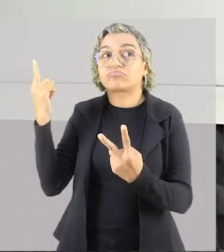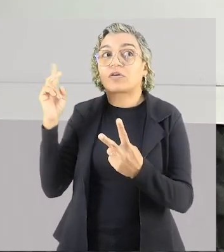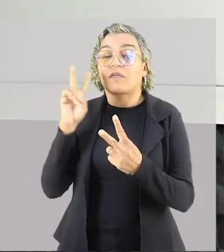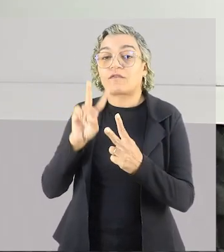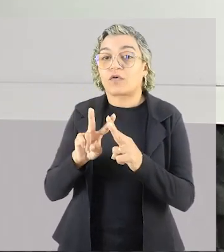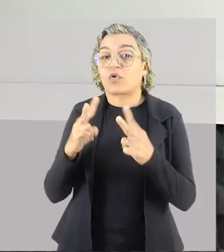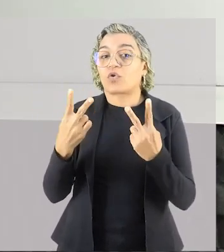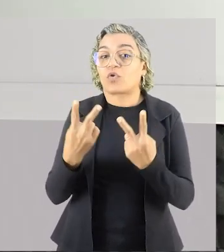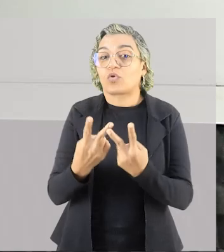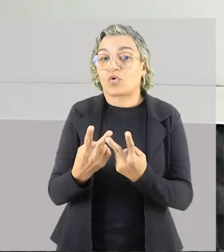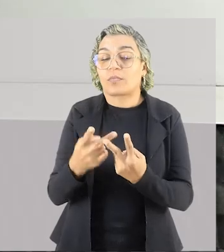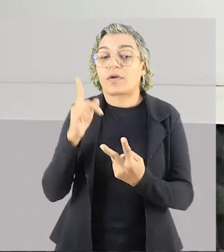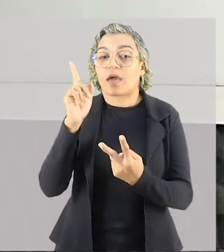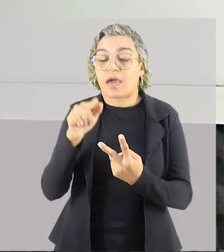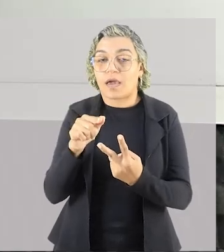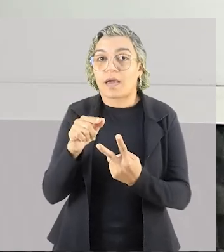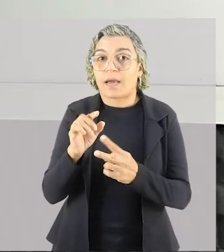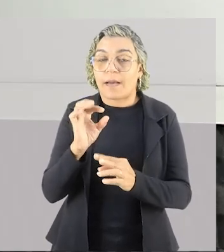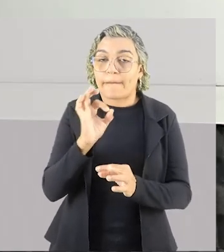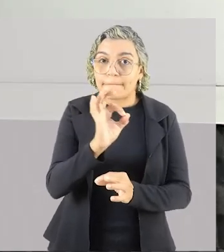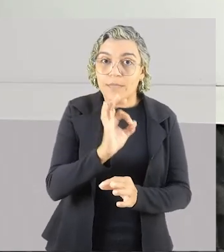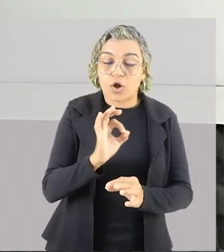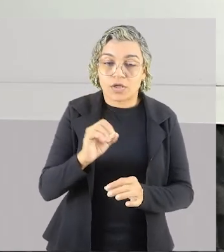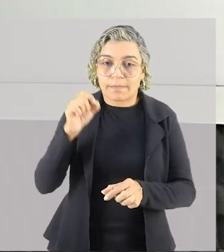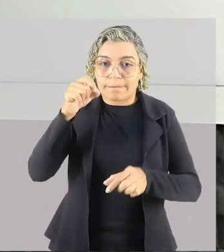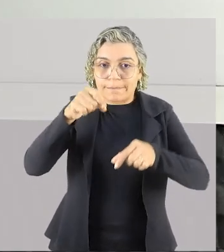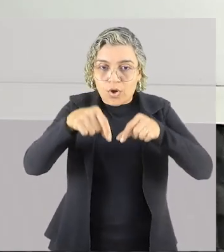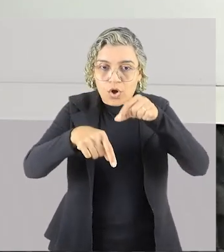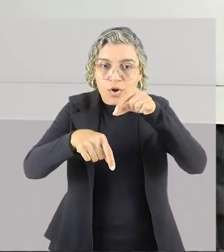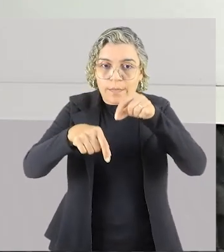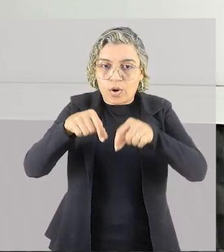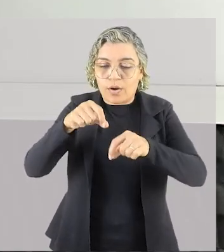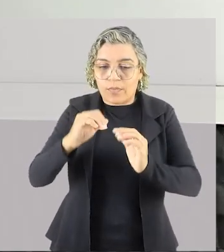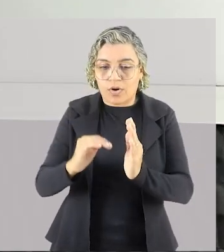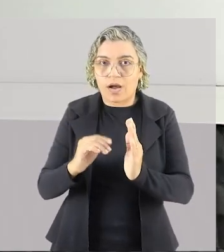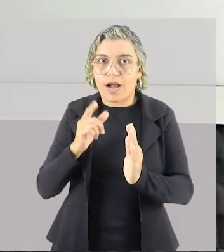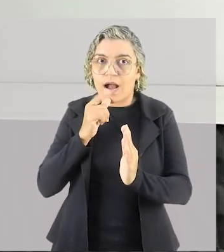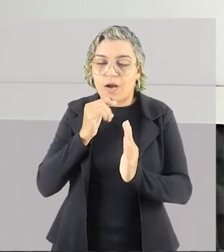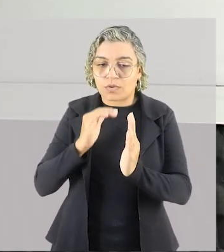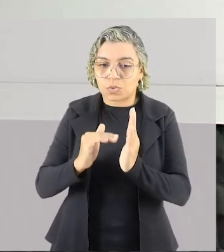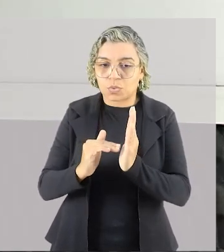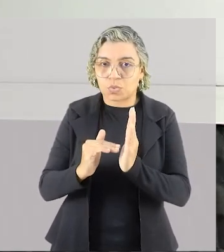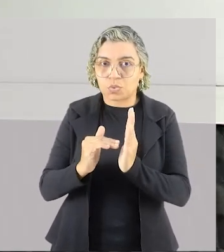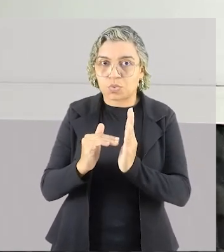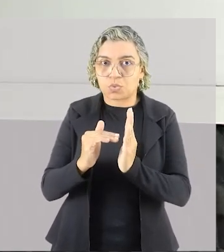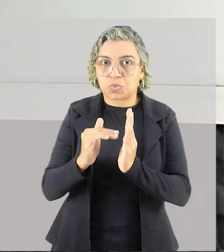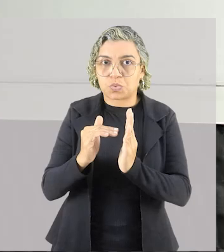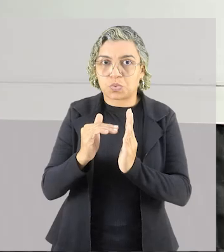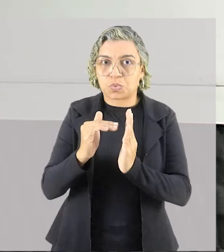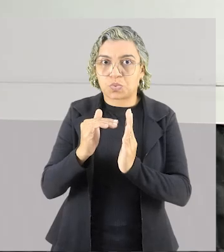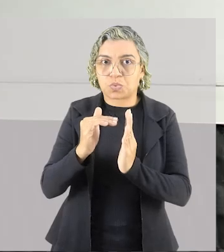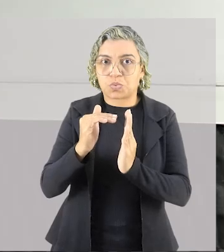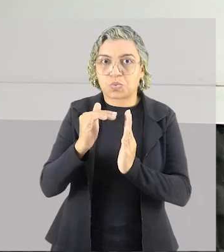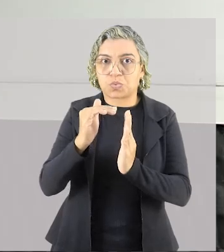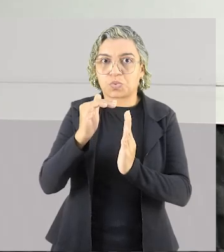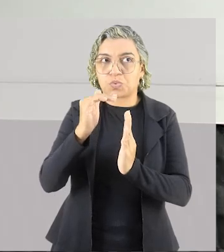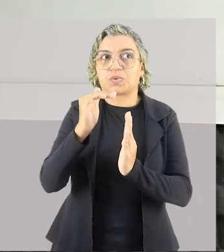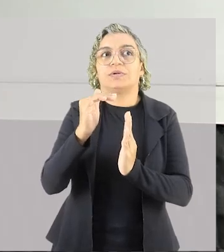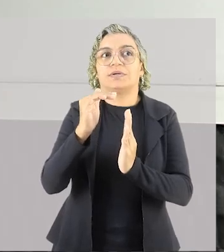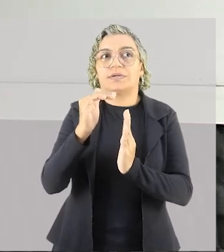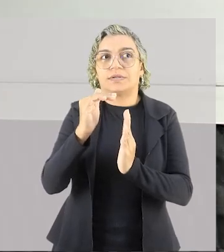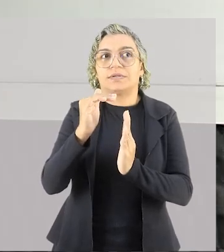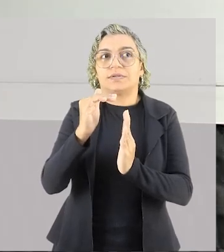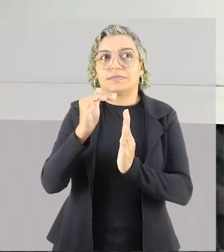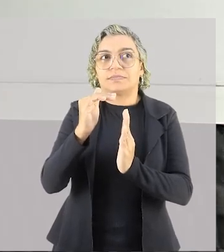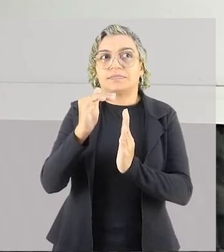ser formado pelas bolinhas. Você vai encher esse espaço aqui de bolinha para que esse espaço seja